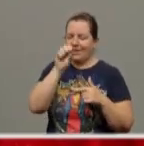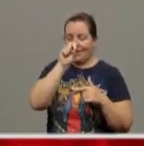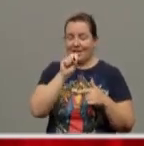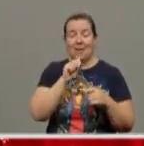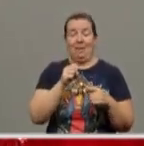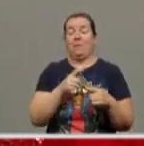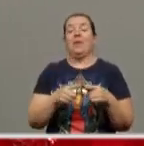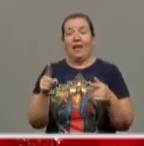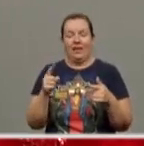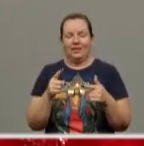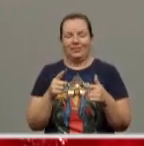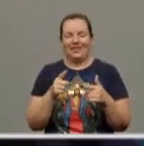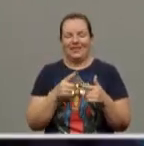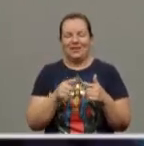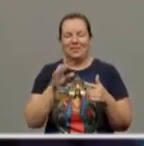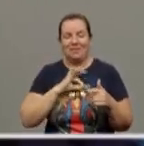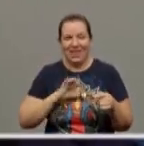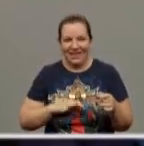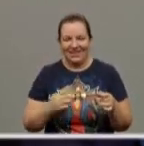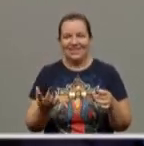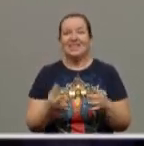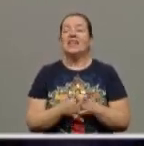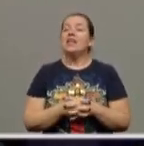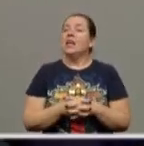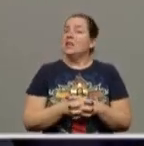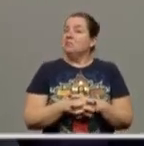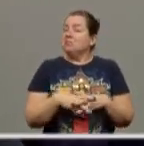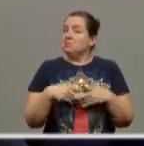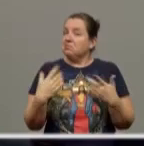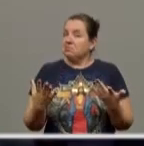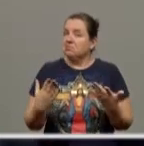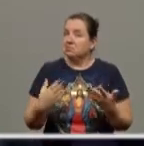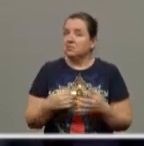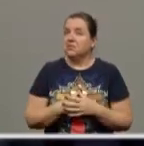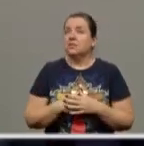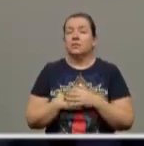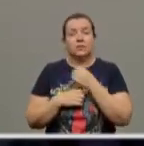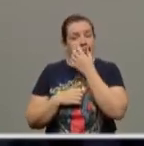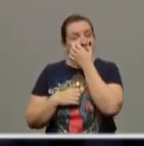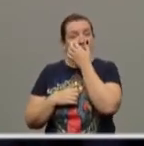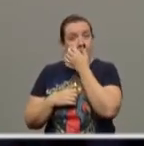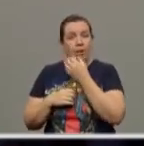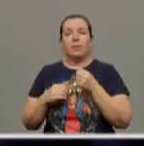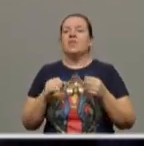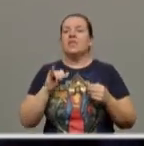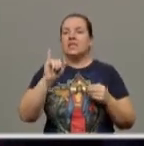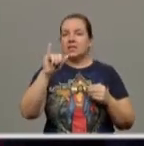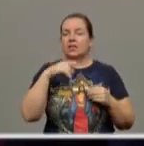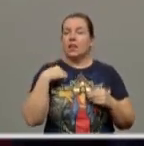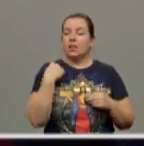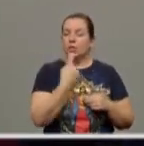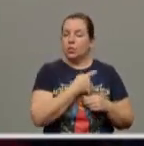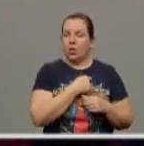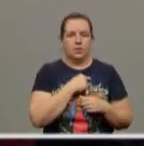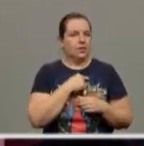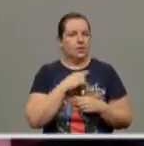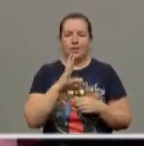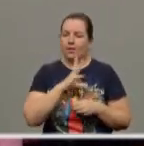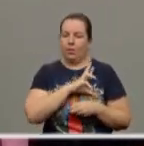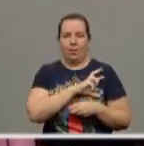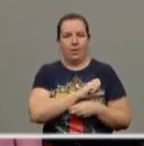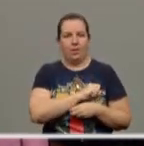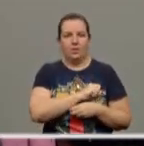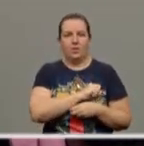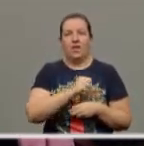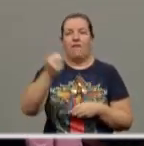ficamos felizes, e veja bem, lá no tempo do namoro ainda da escolha, se nós não amamos a vocação do outro,